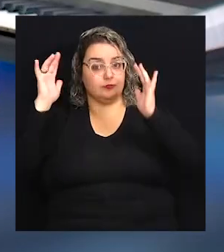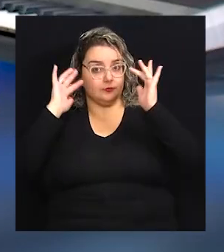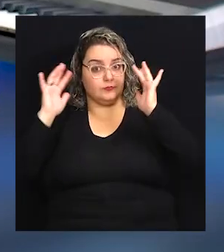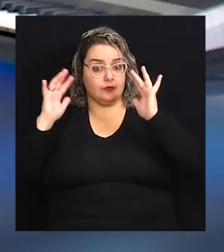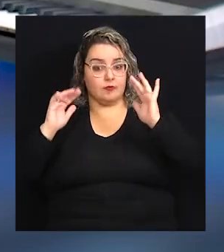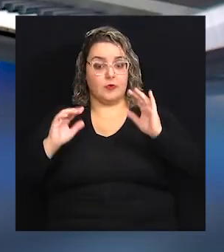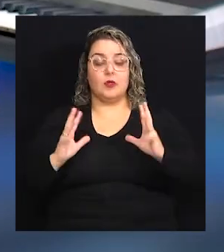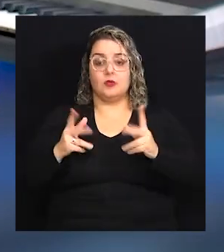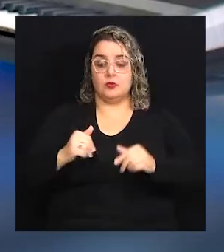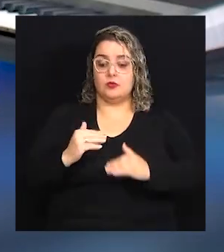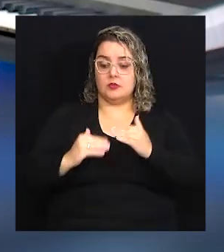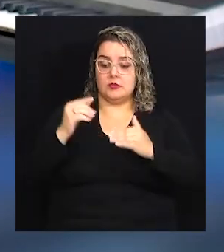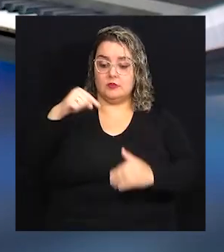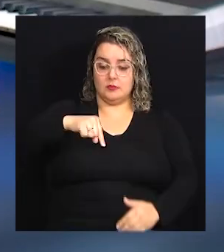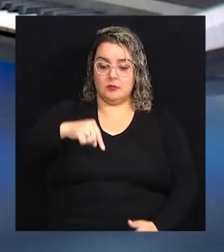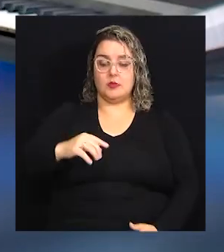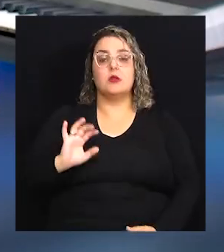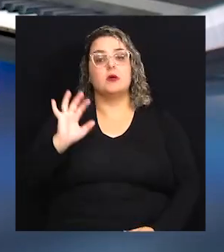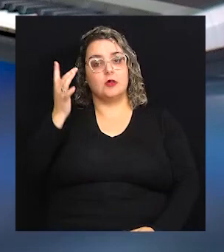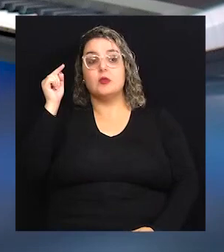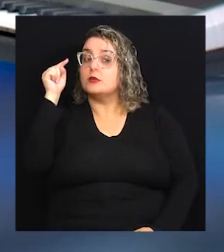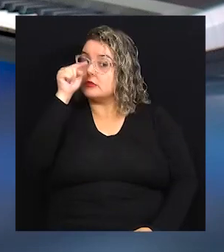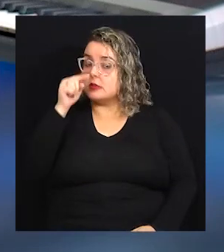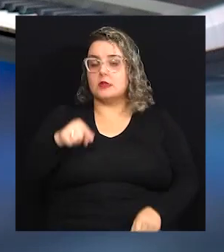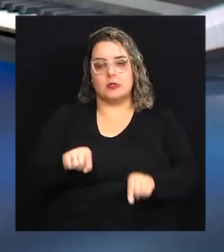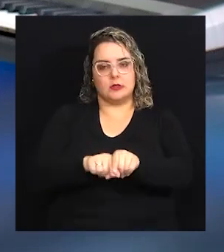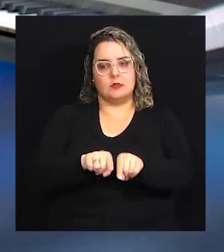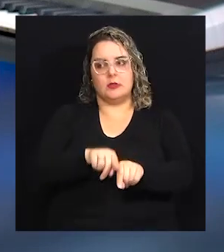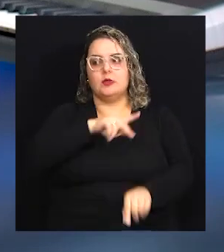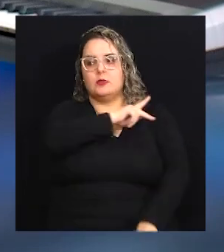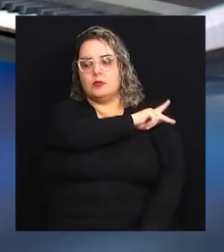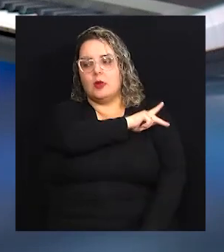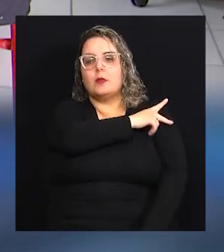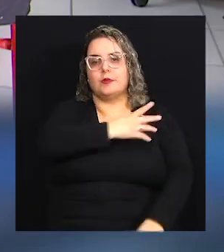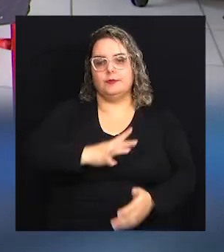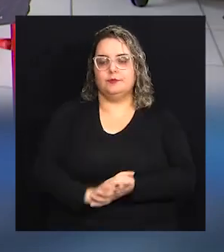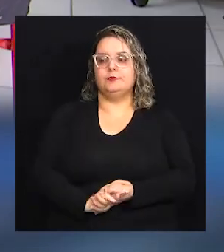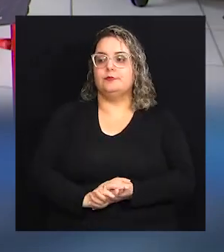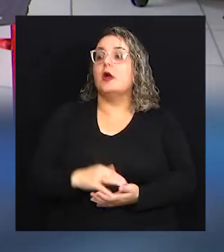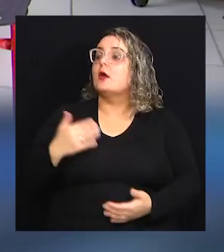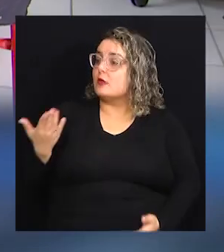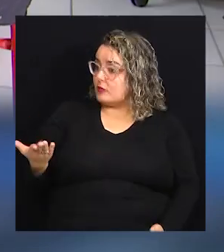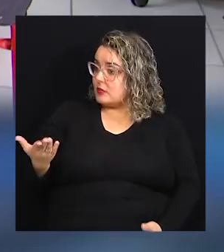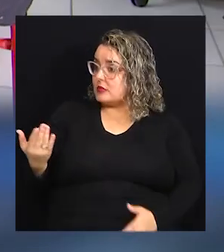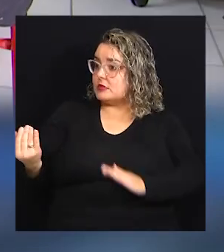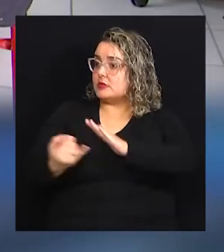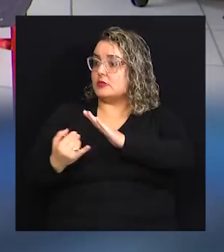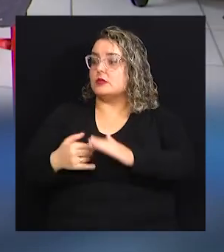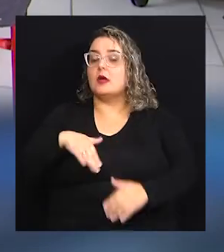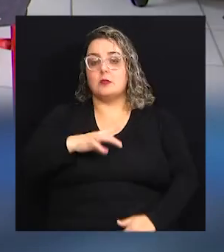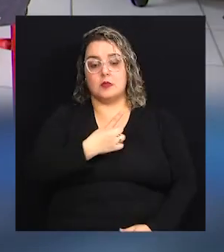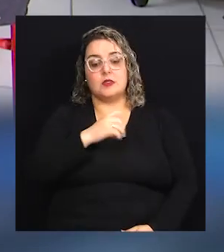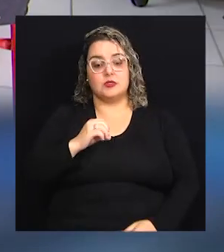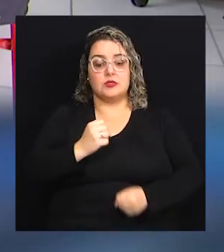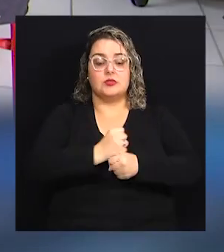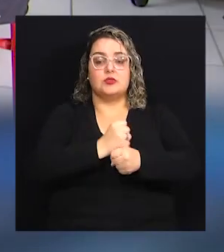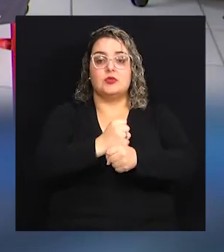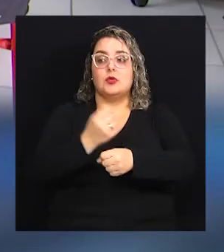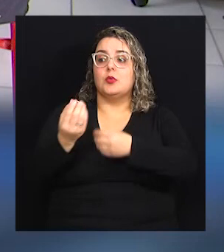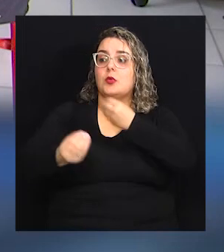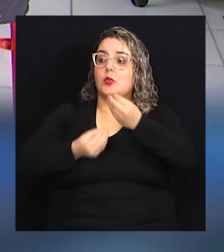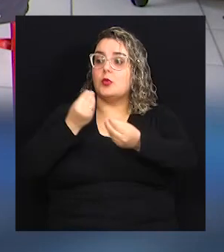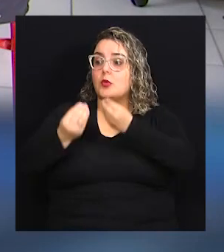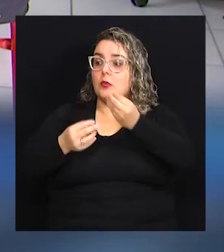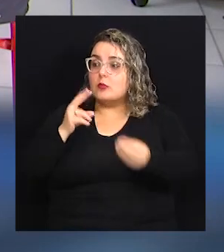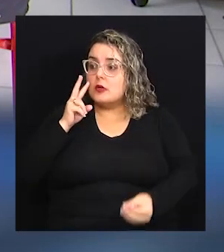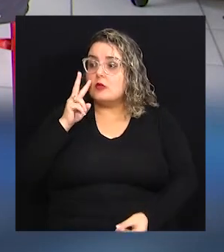sonho é que tudo que nós desenvolvemos aqui aconteça lá também. E você que já está aqui na instituição há mais de 10 anos,